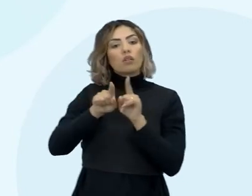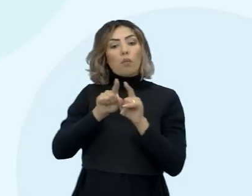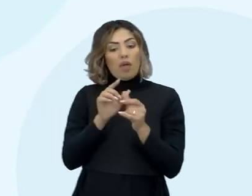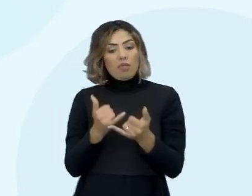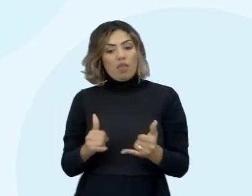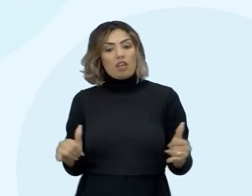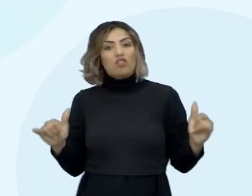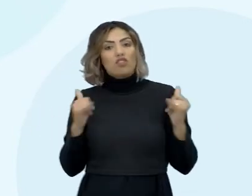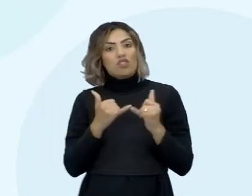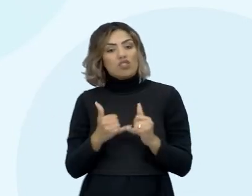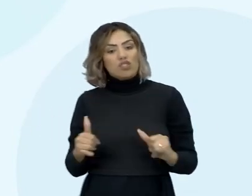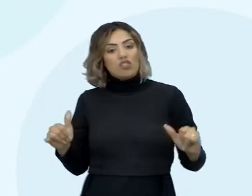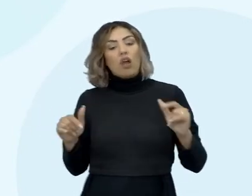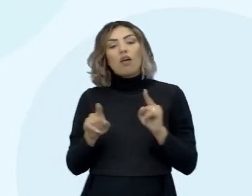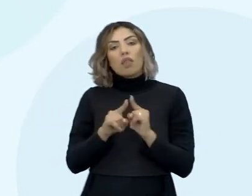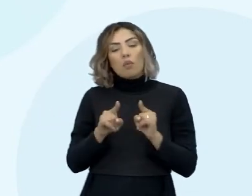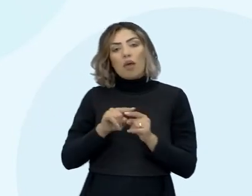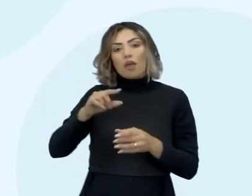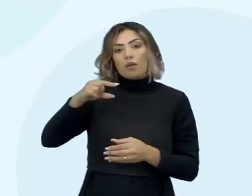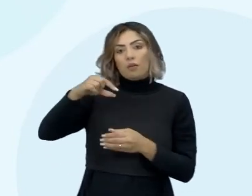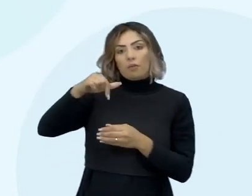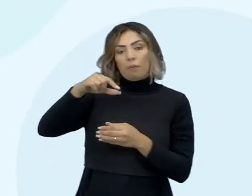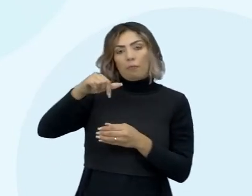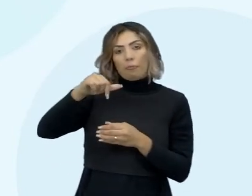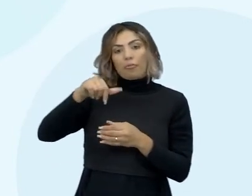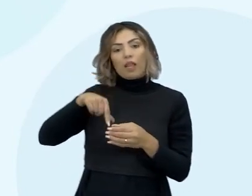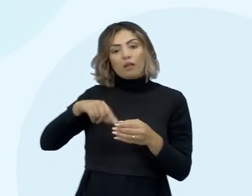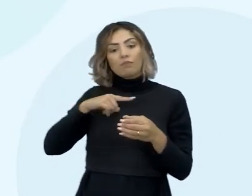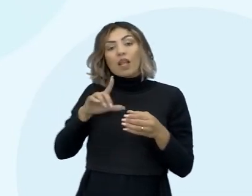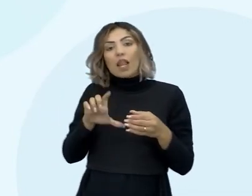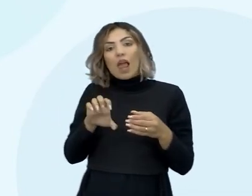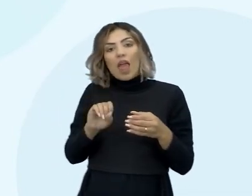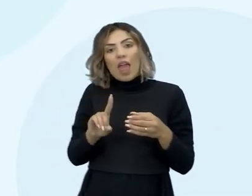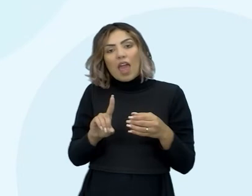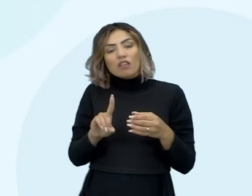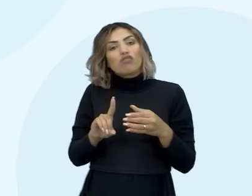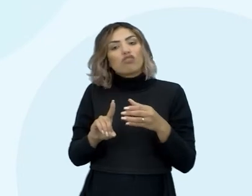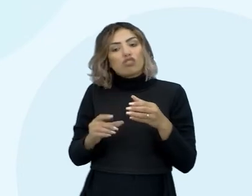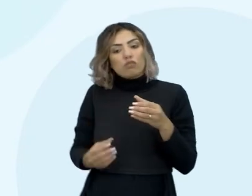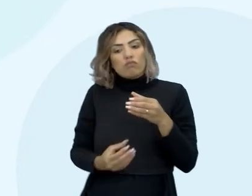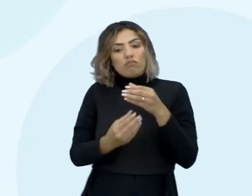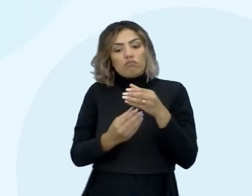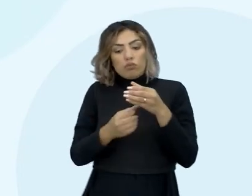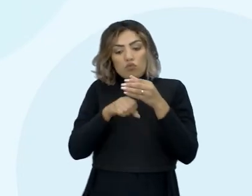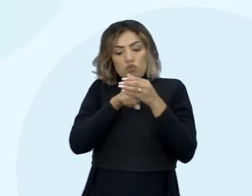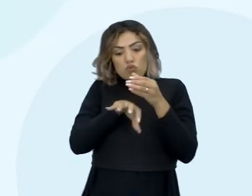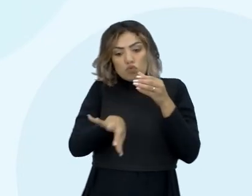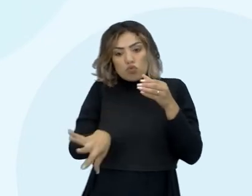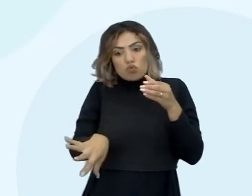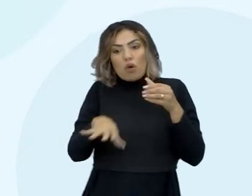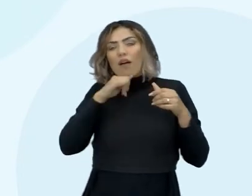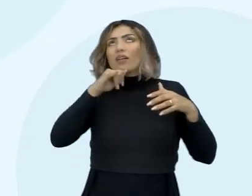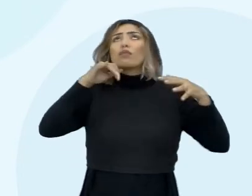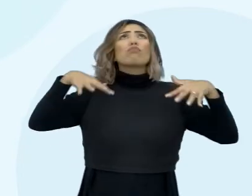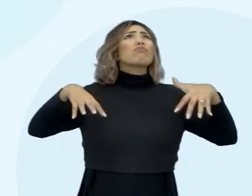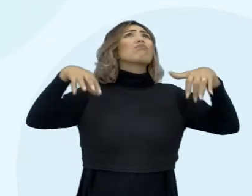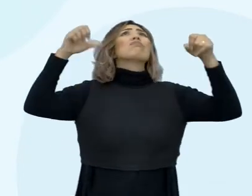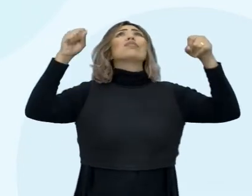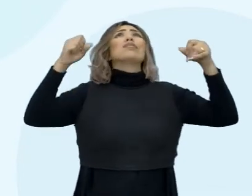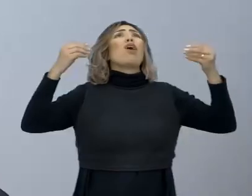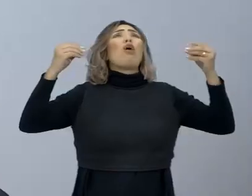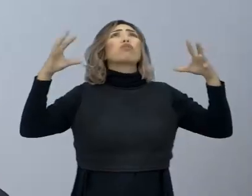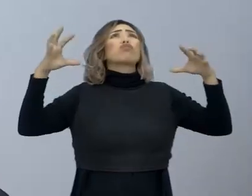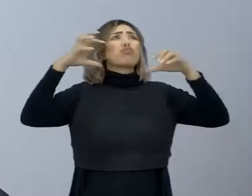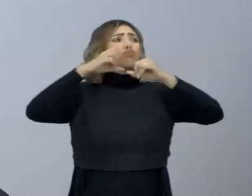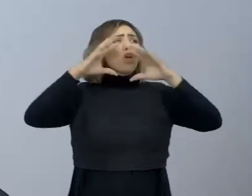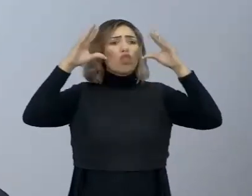e colocar as garrafas PET com um LEDzinho acoplado, que é o projeto Litro de Luz, para você ter iluminação à noite. Olha, tudo, ó,